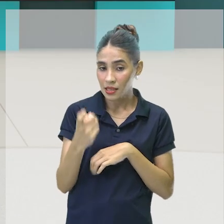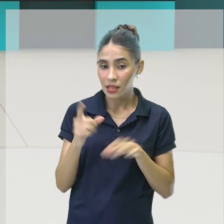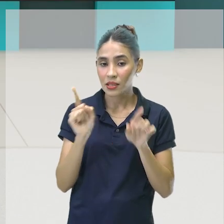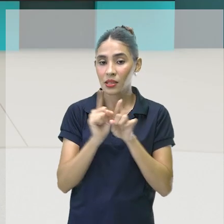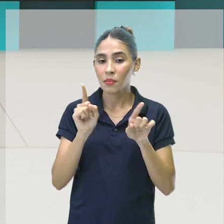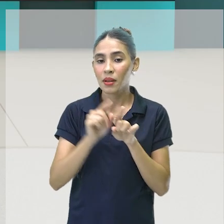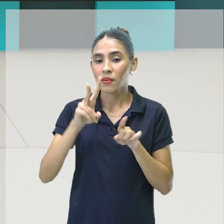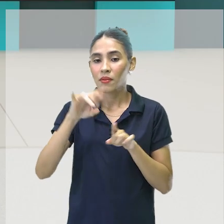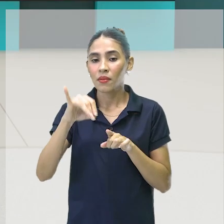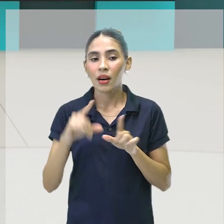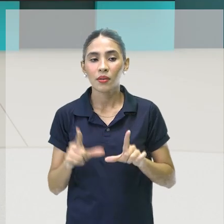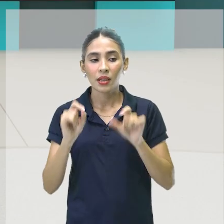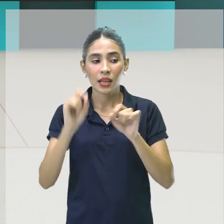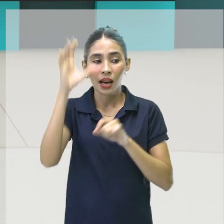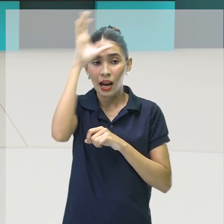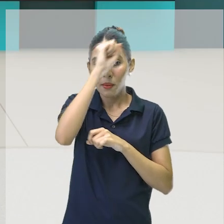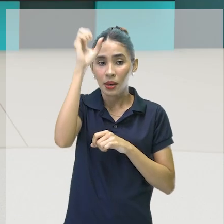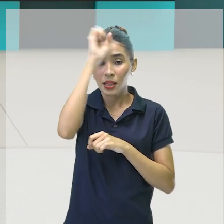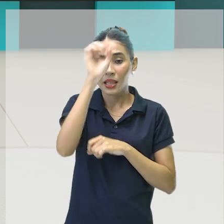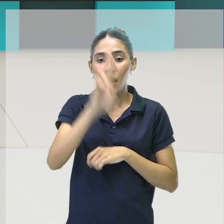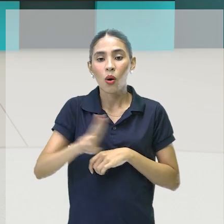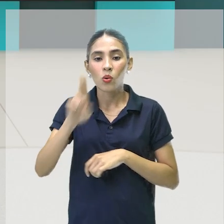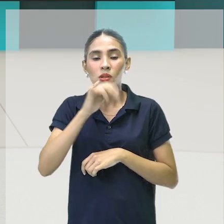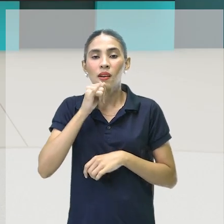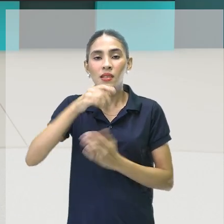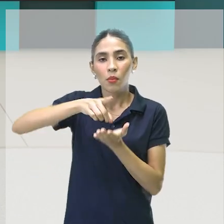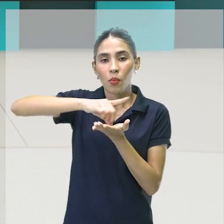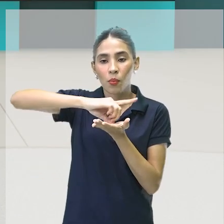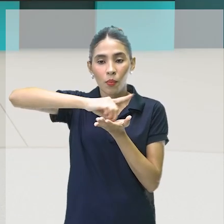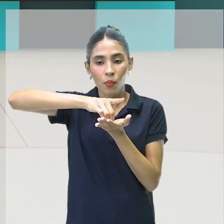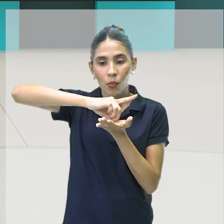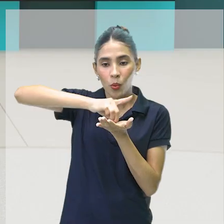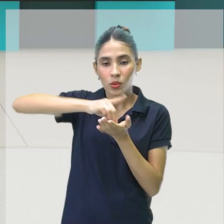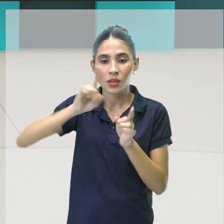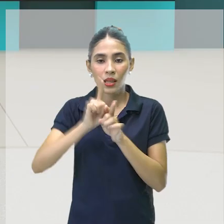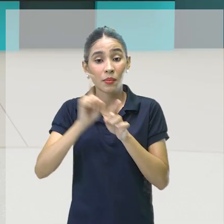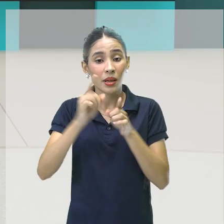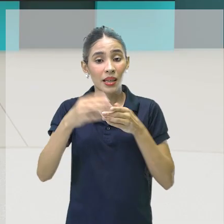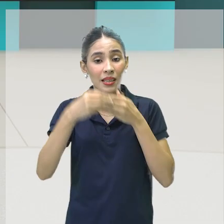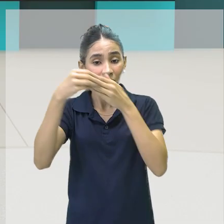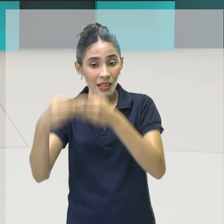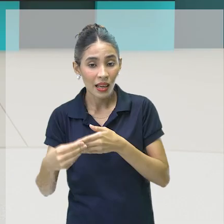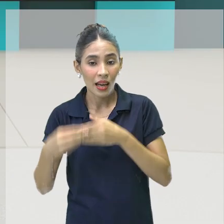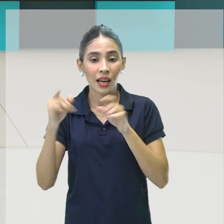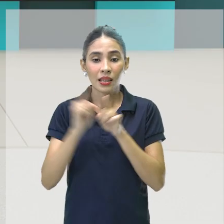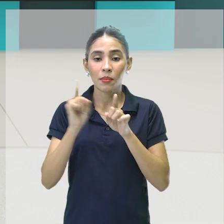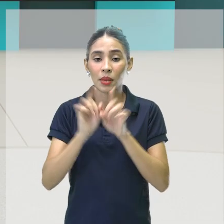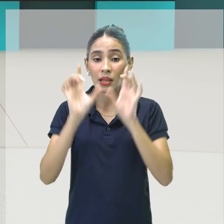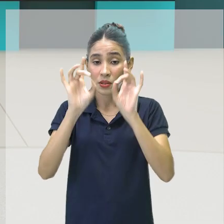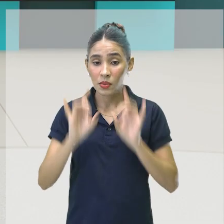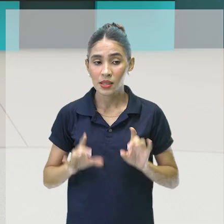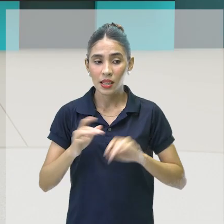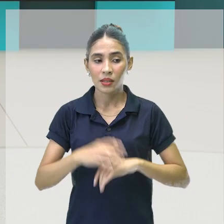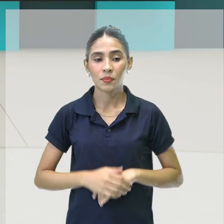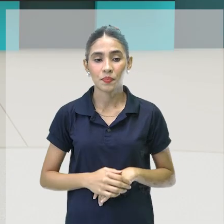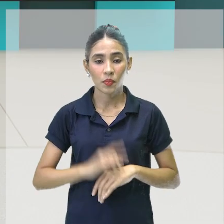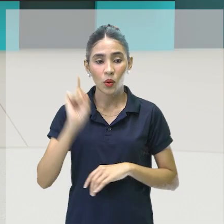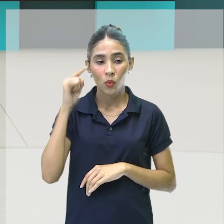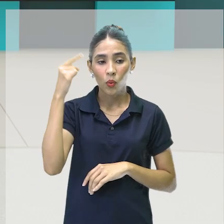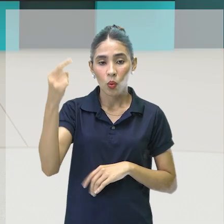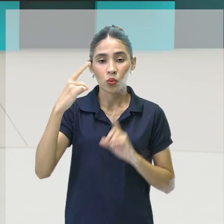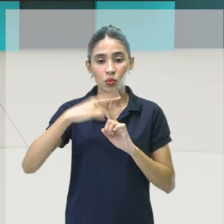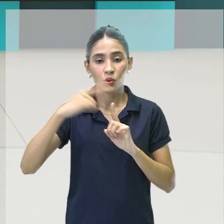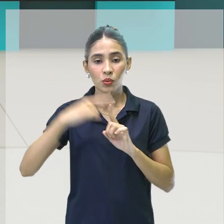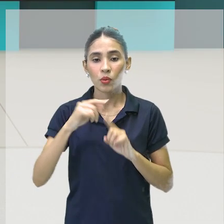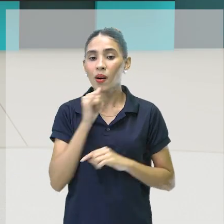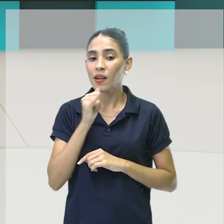aí, a gente tem que aprender a usar a bússola para guiar direitinho e ir para os pontos específicos. Outro é o